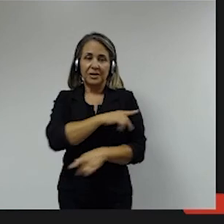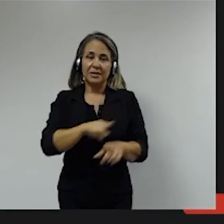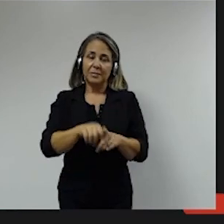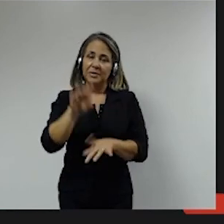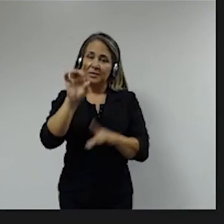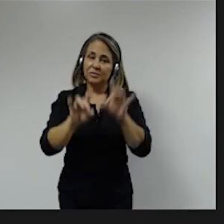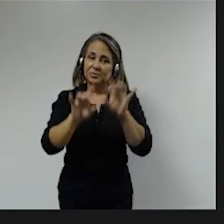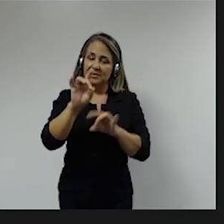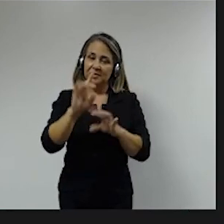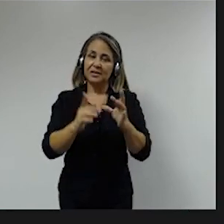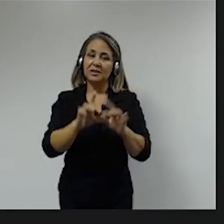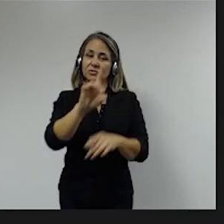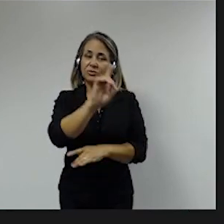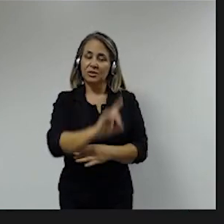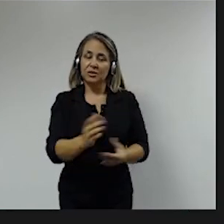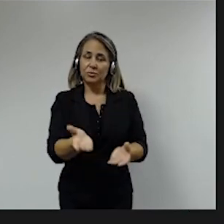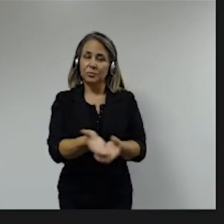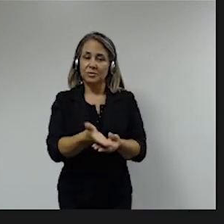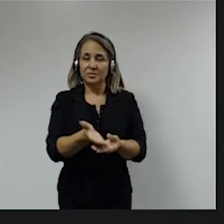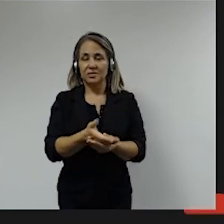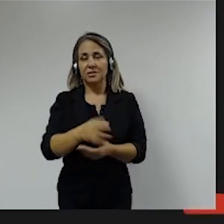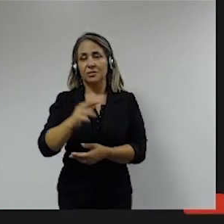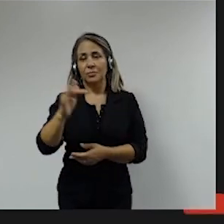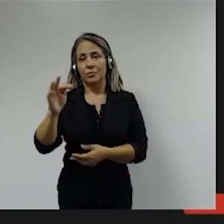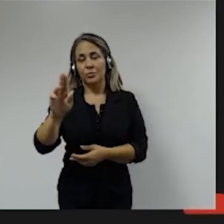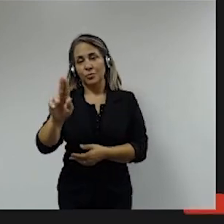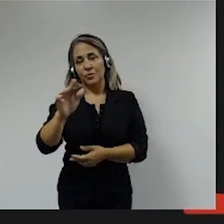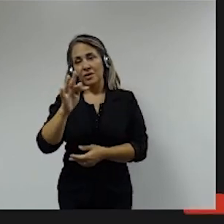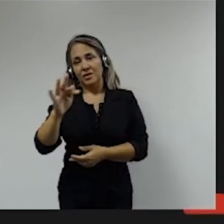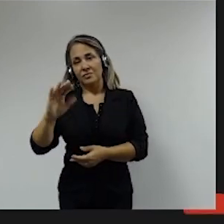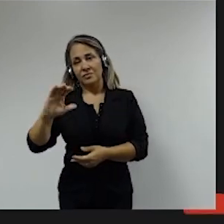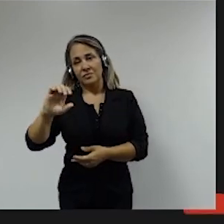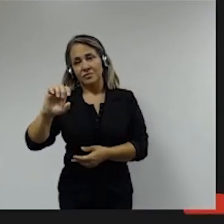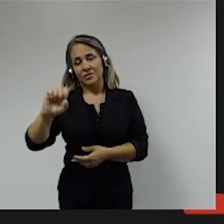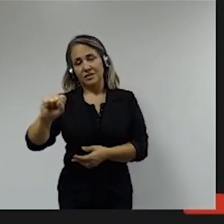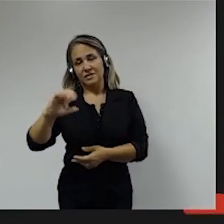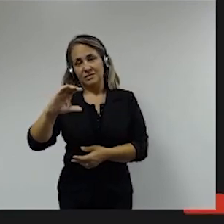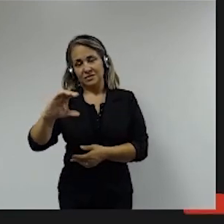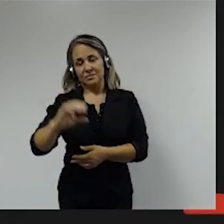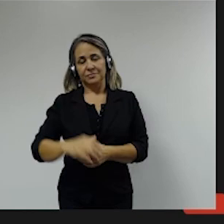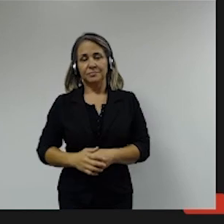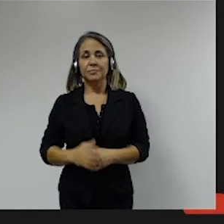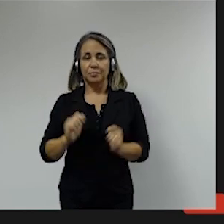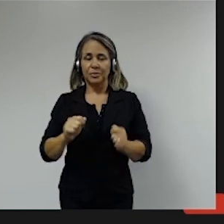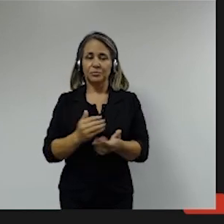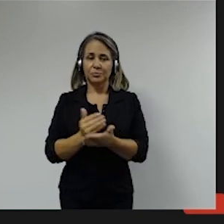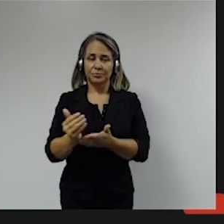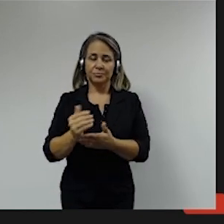direito processual da UFSC. Doutor Sigfroy, pode iniciar.